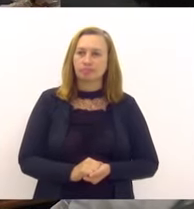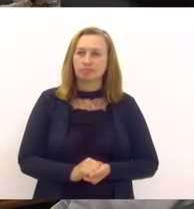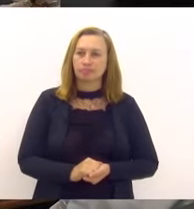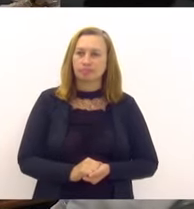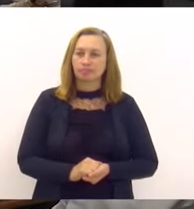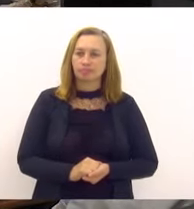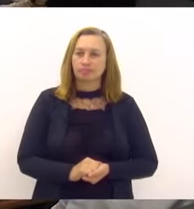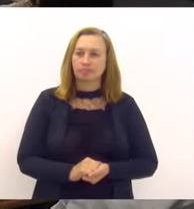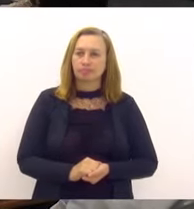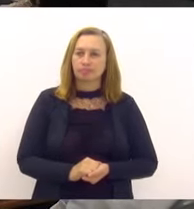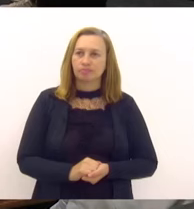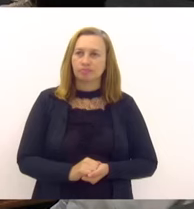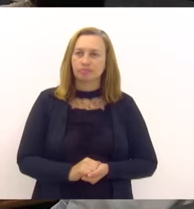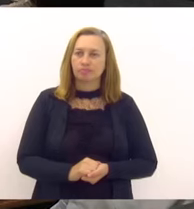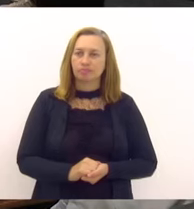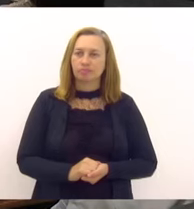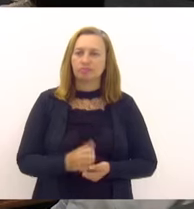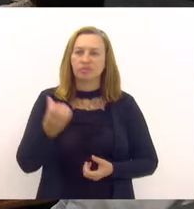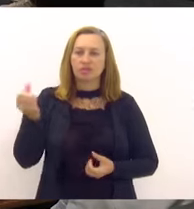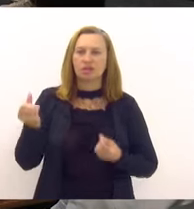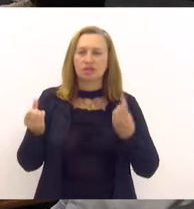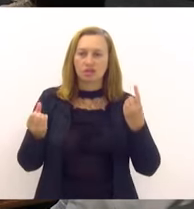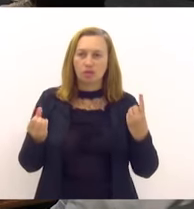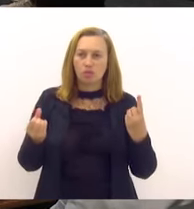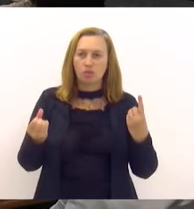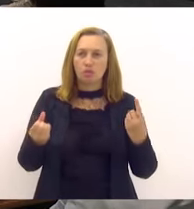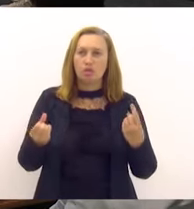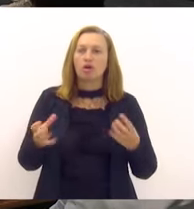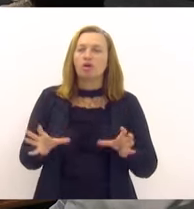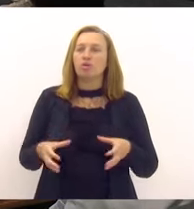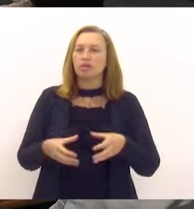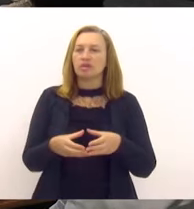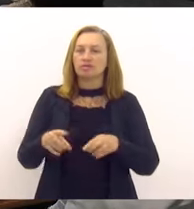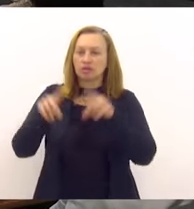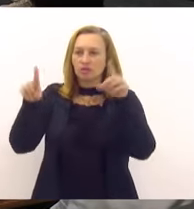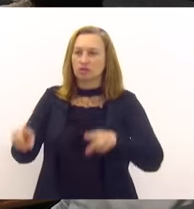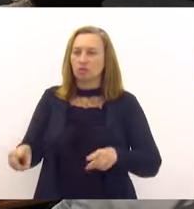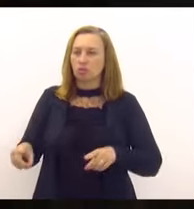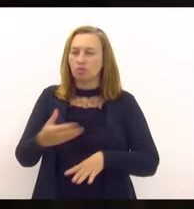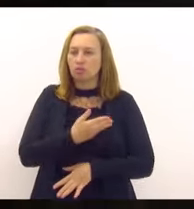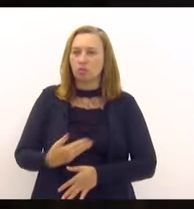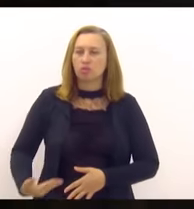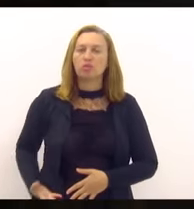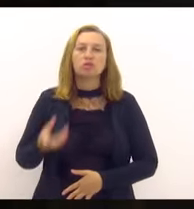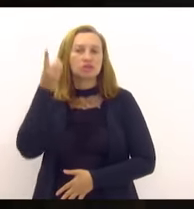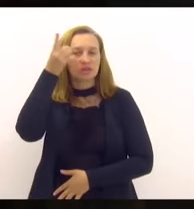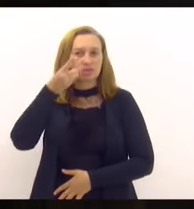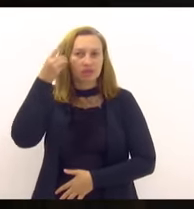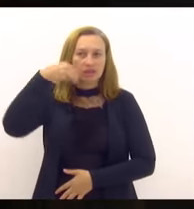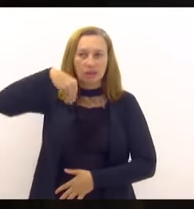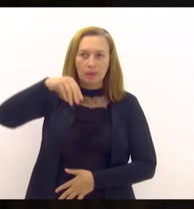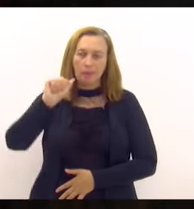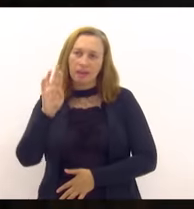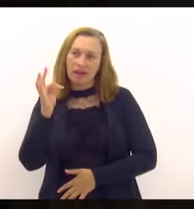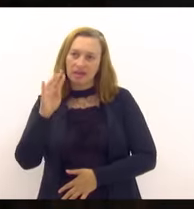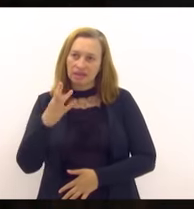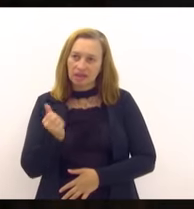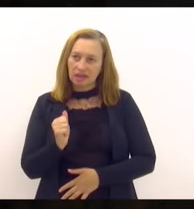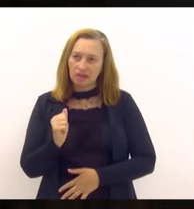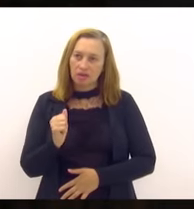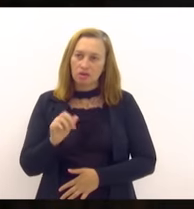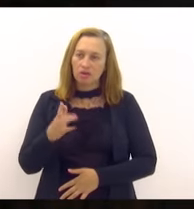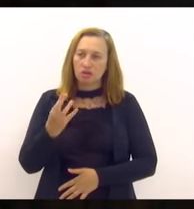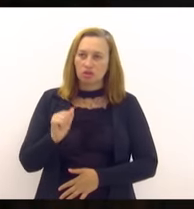6-1. Então vamos lá. Pela Comissão de Servidores Públicos, deputada Marta Rocha.